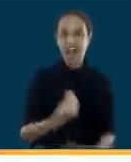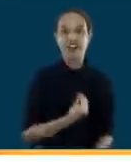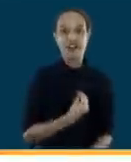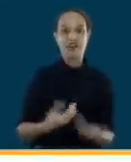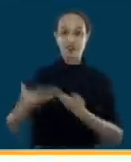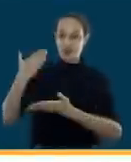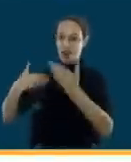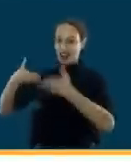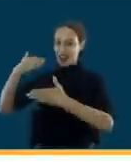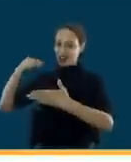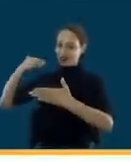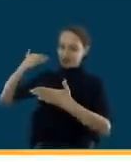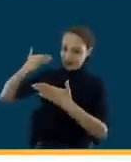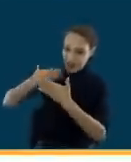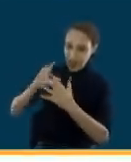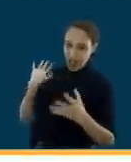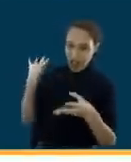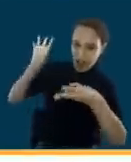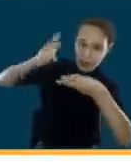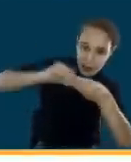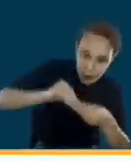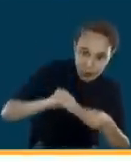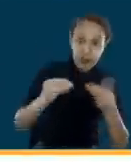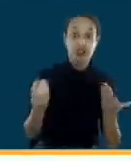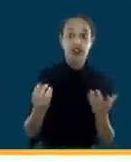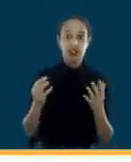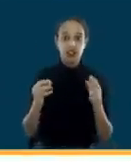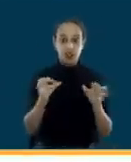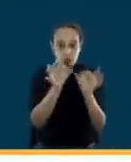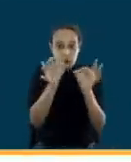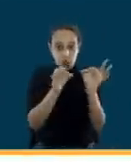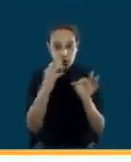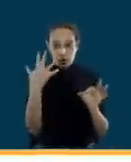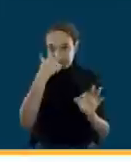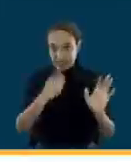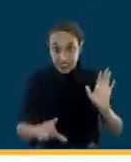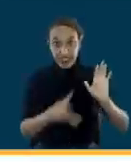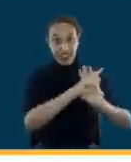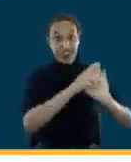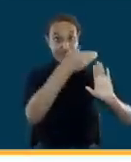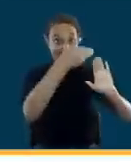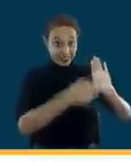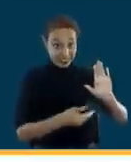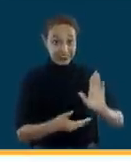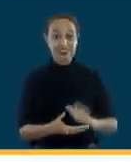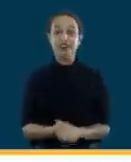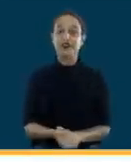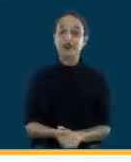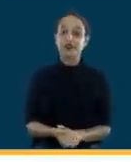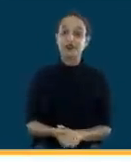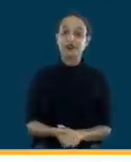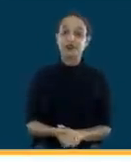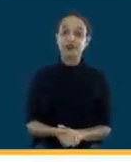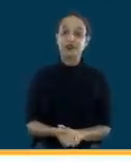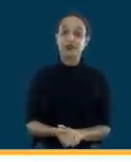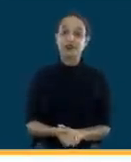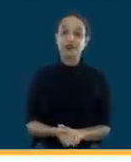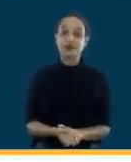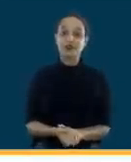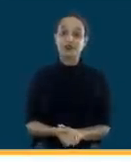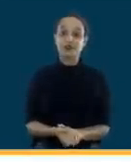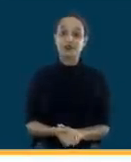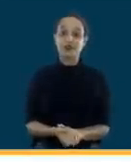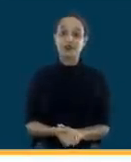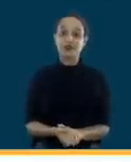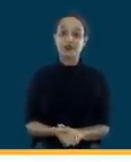mistura bonita de todas as proposições dessa lei. E por meio dessa relatoria,